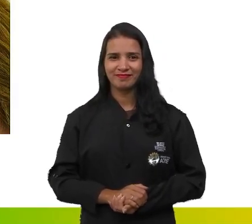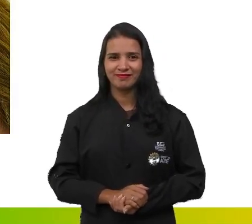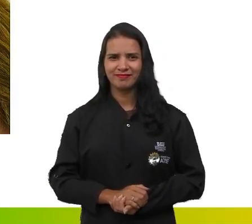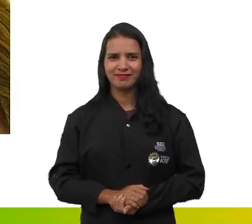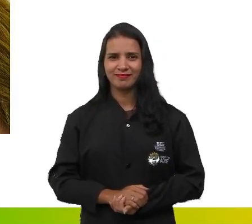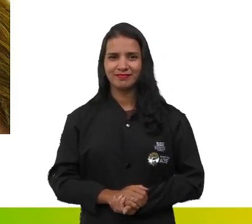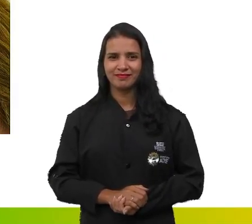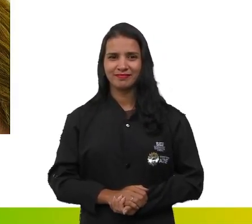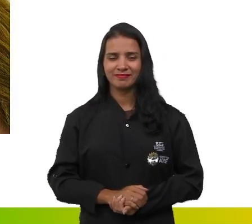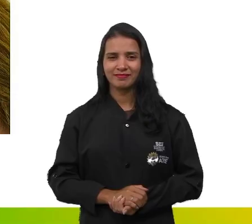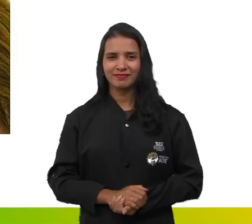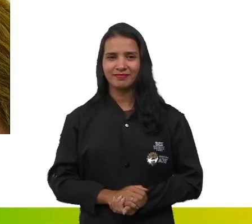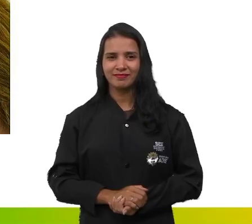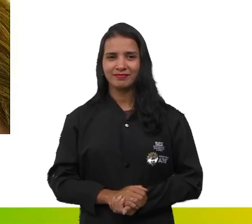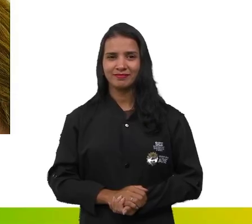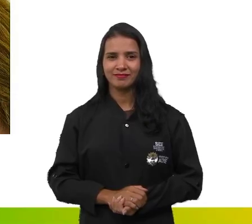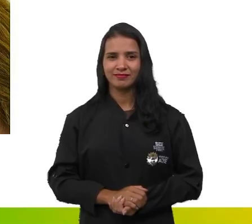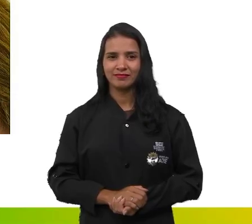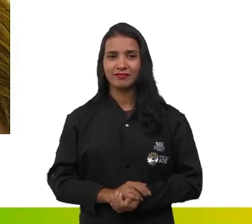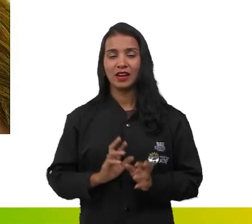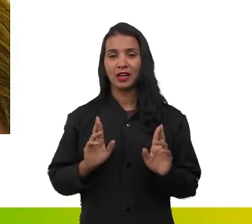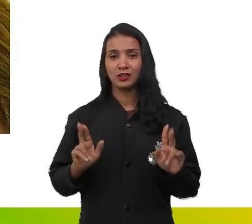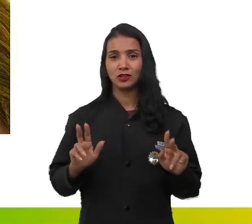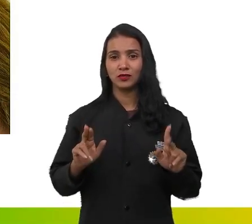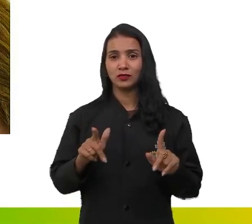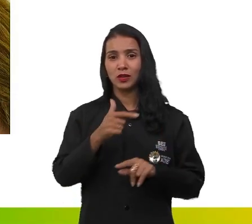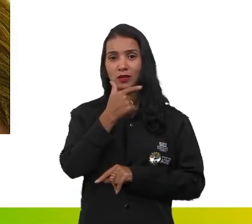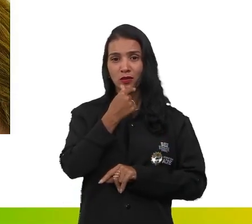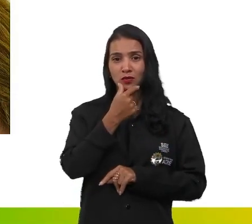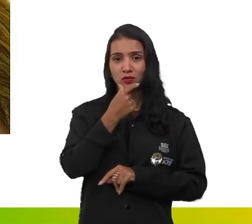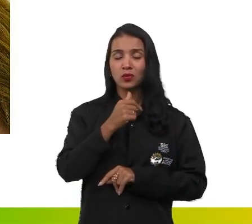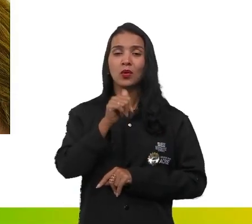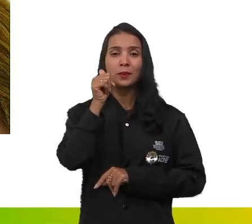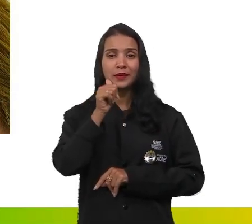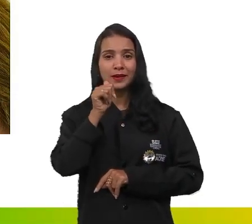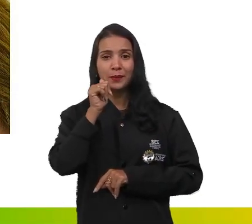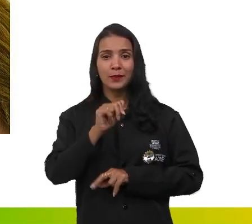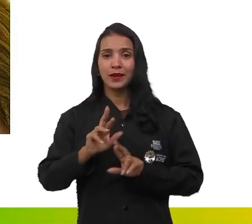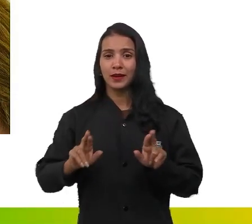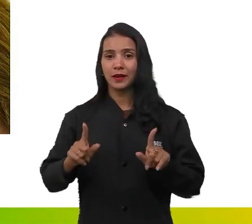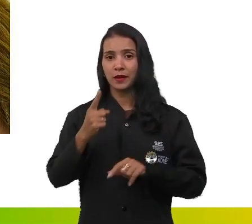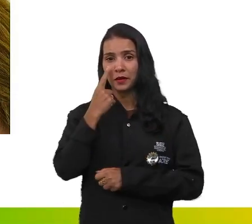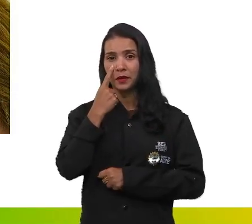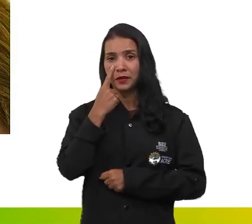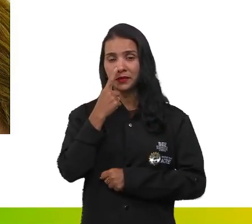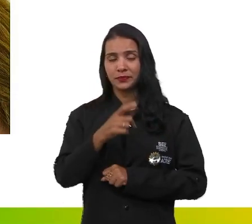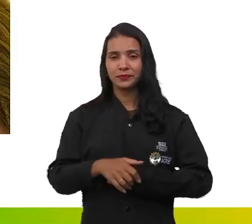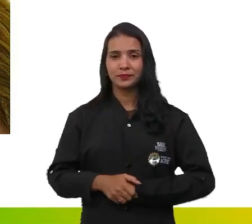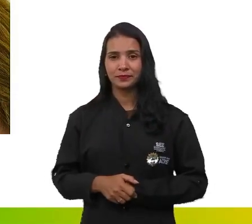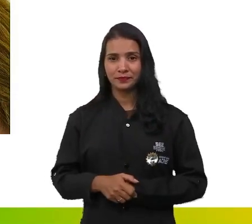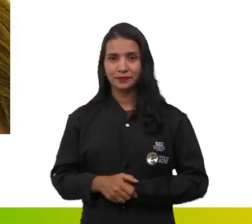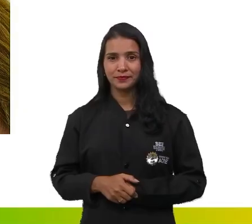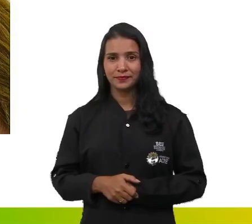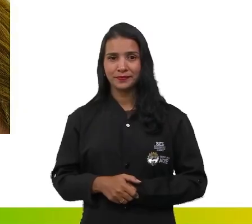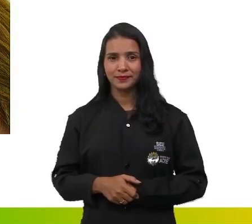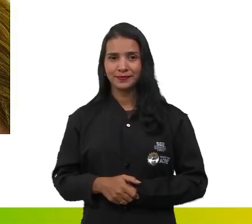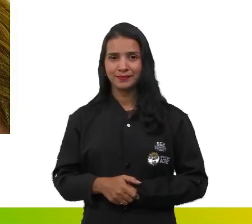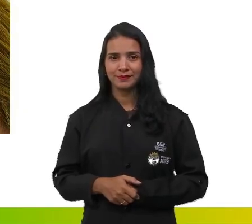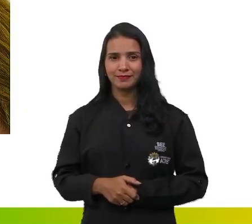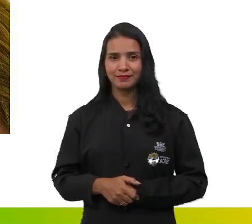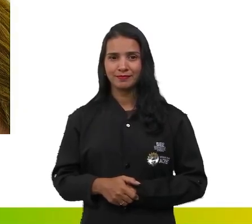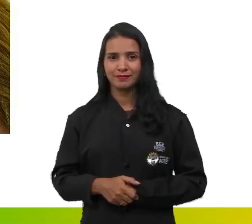Mas na mulher ele vai se comportar de um jeito diferente. Como assim? Na mulher ele vai ser